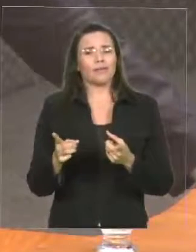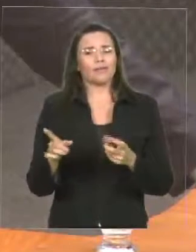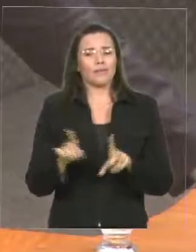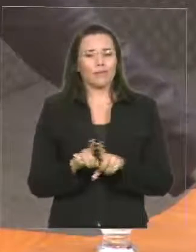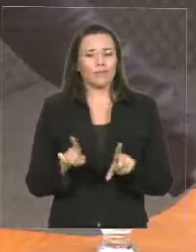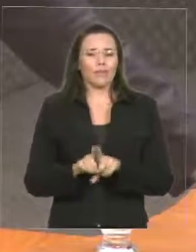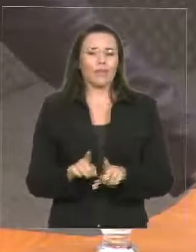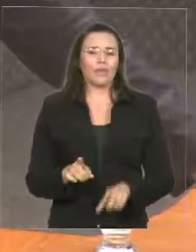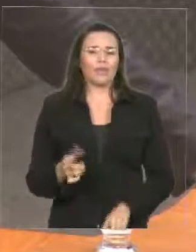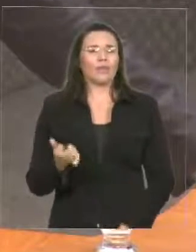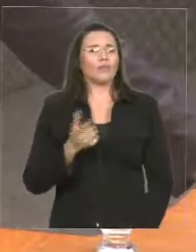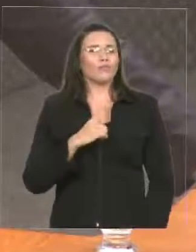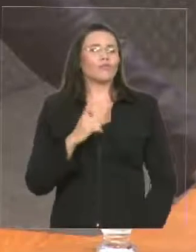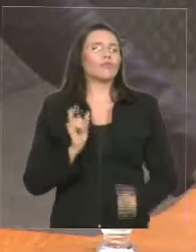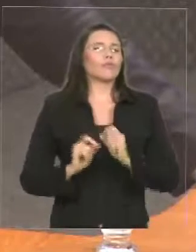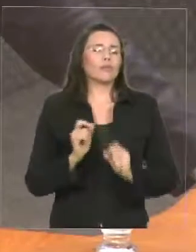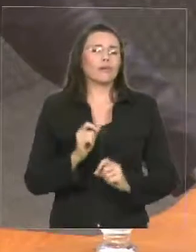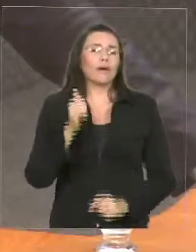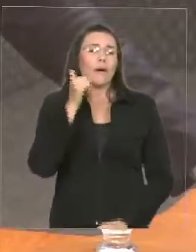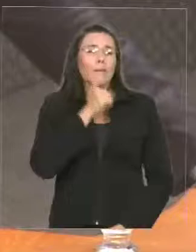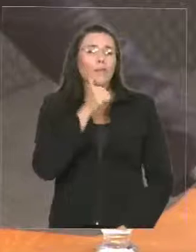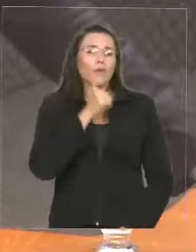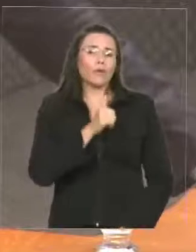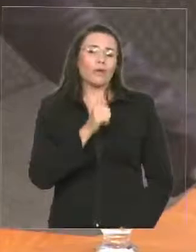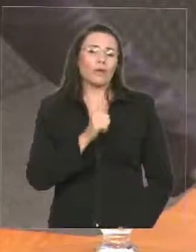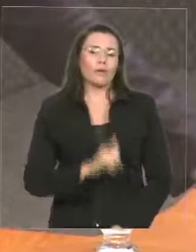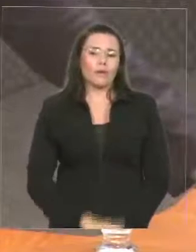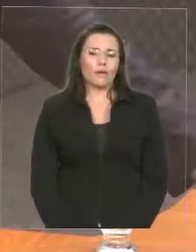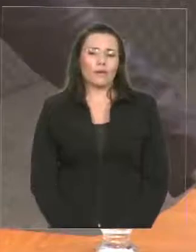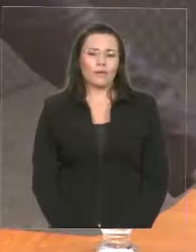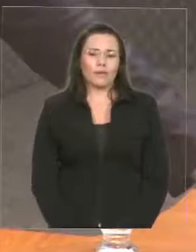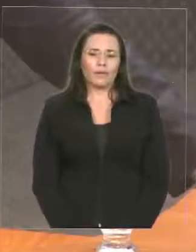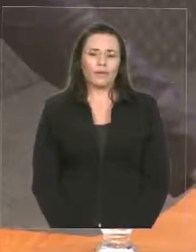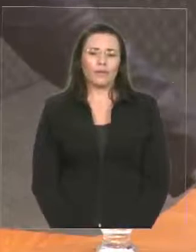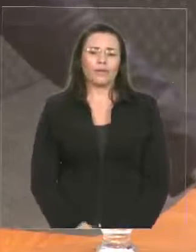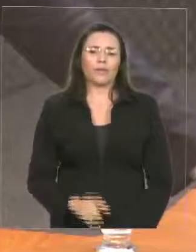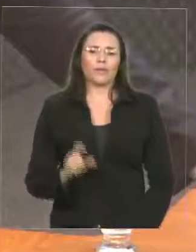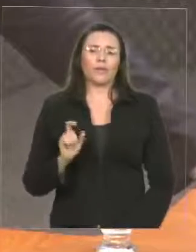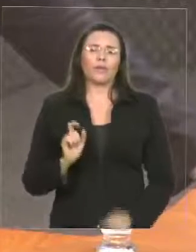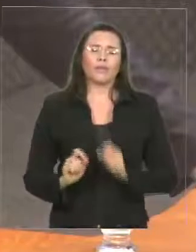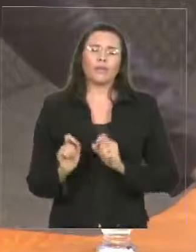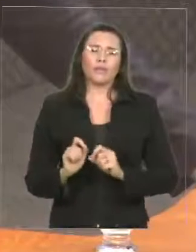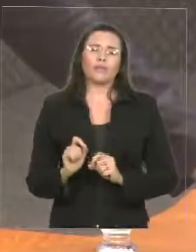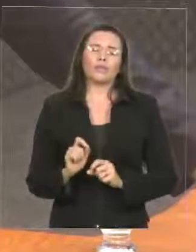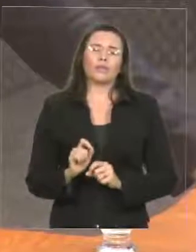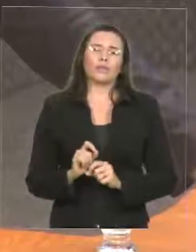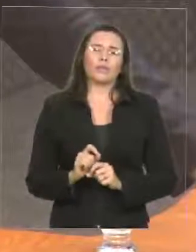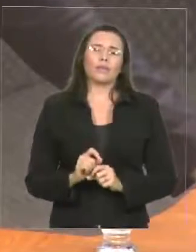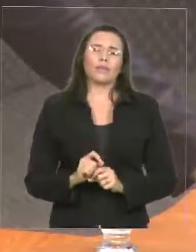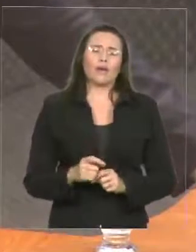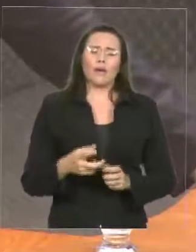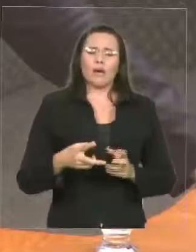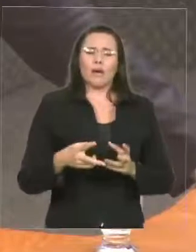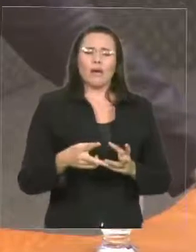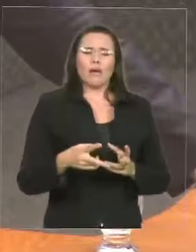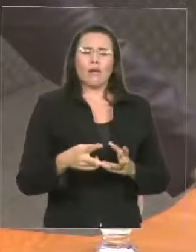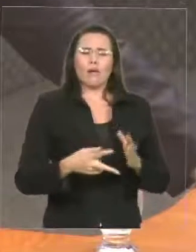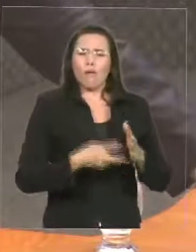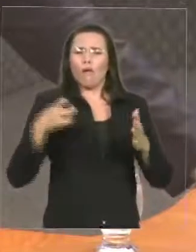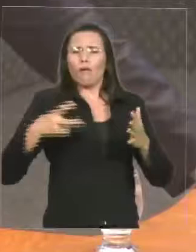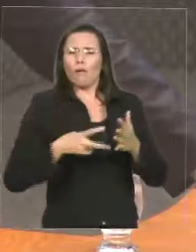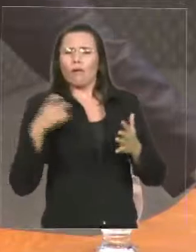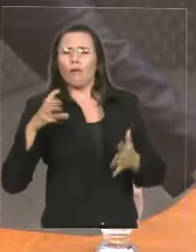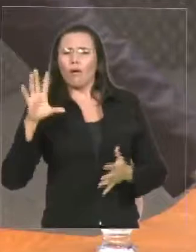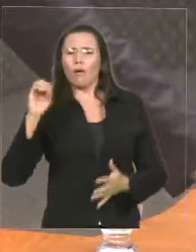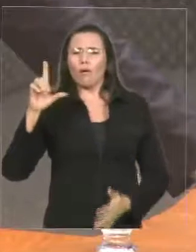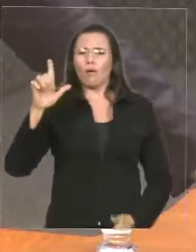mulher colonizadora. Para Vossa Excelência ter um conhecimento e agregar o seu que já tem, a